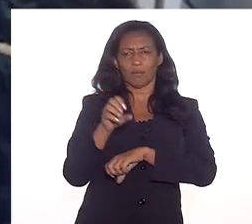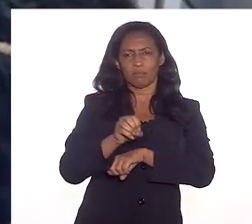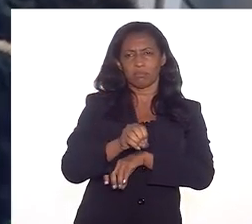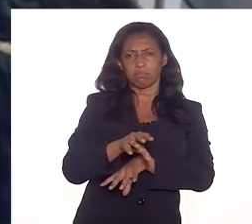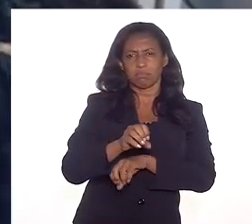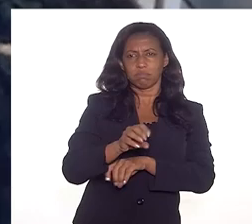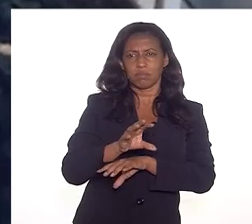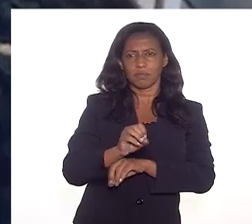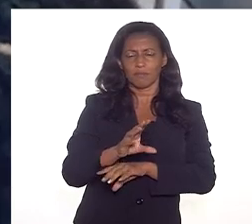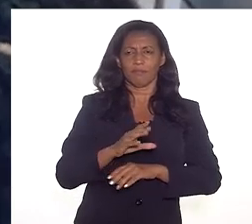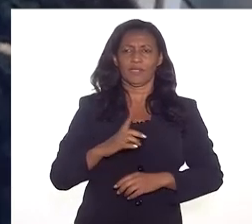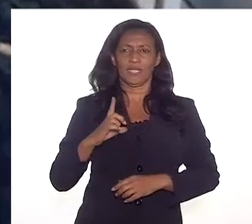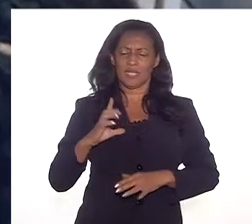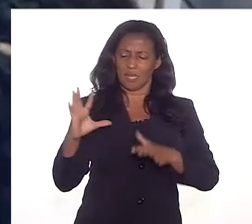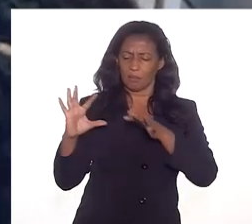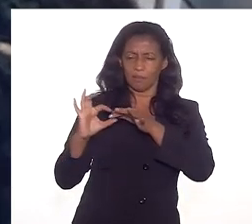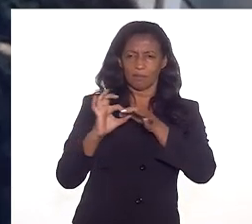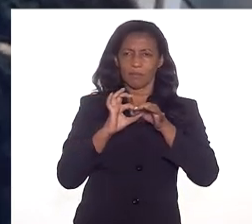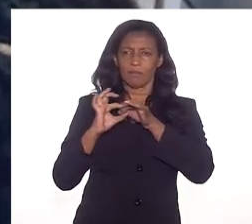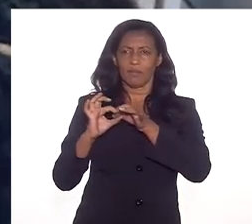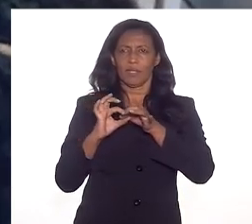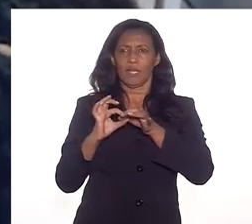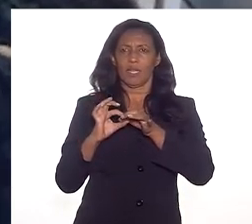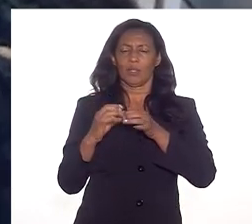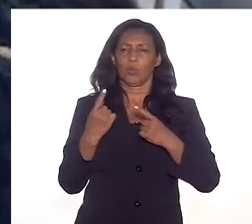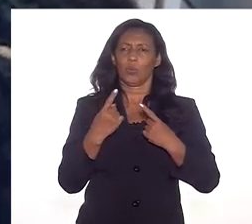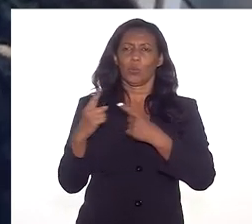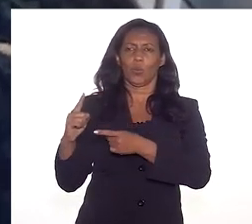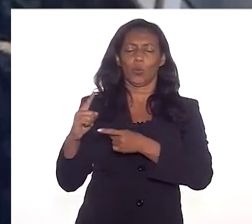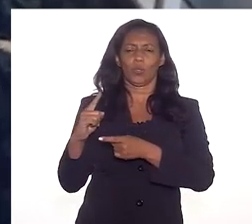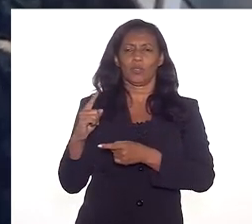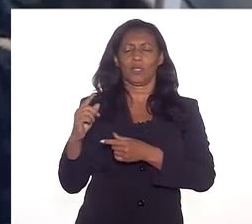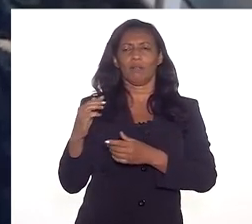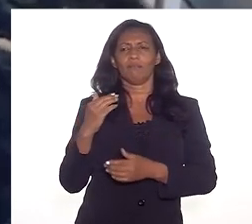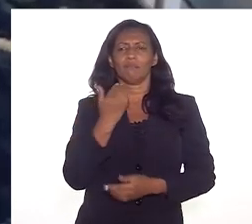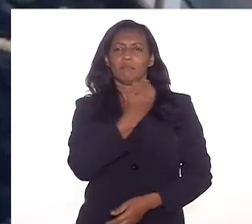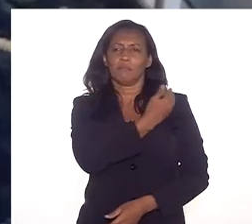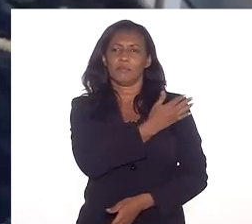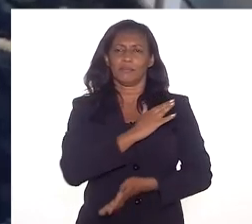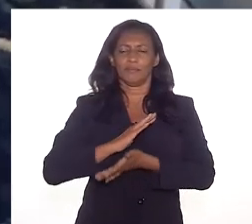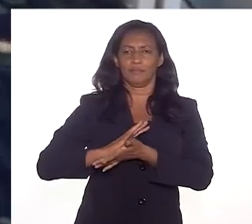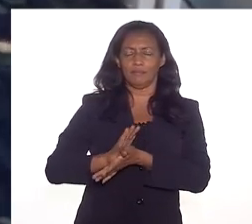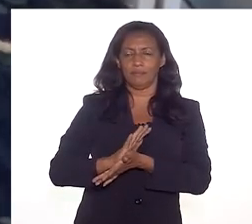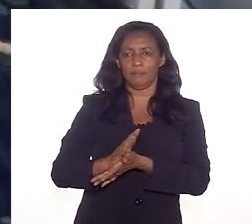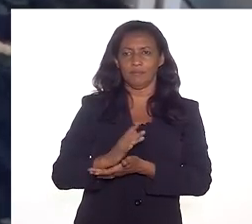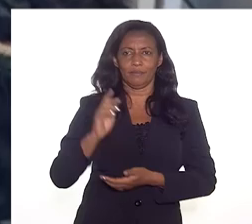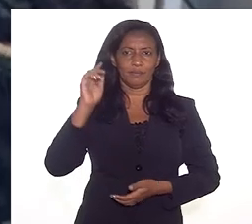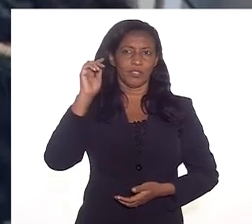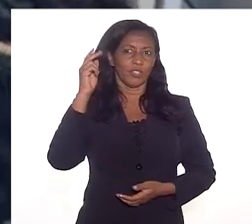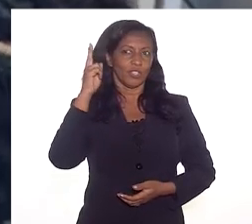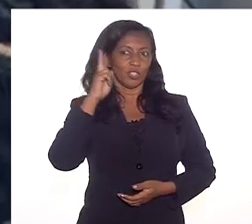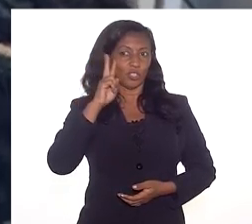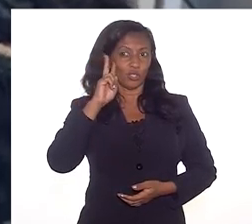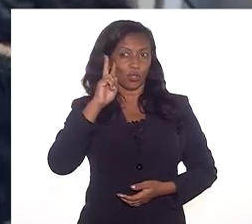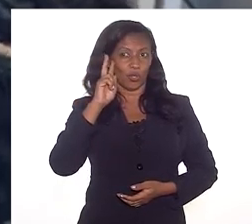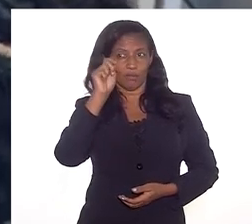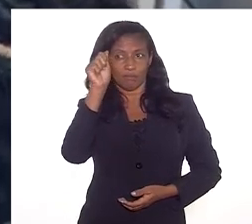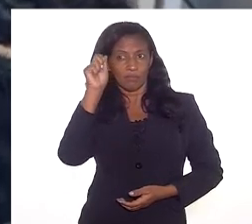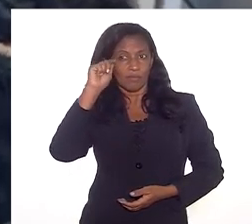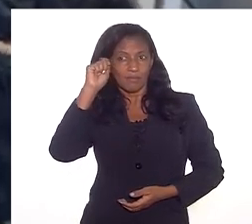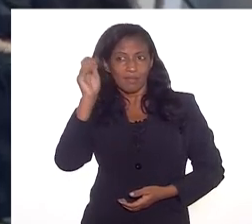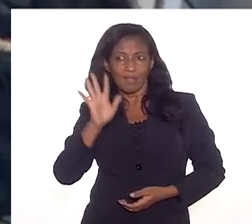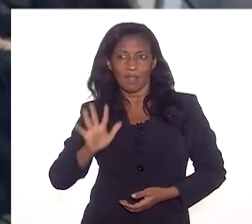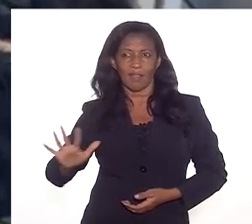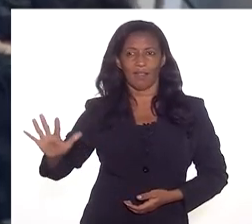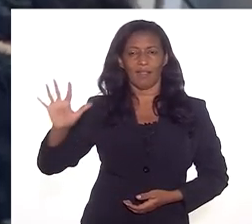Educação, sempre trabalhando com temas ligados à questão racial. Além disso, tem especialização em História da África e do Negro no